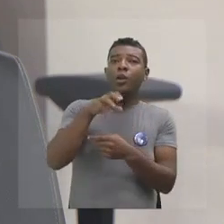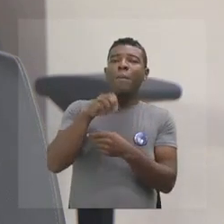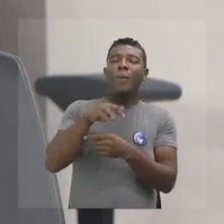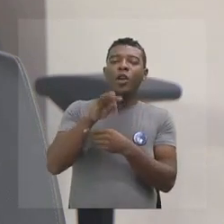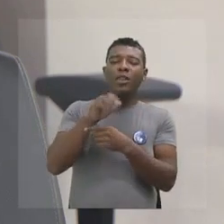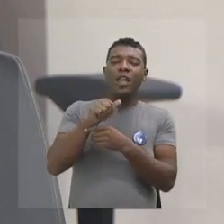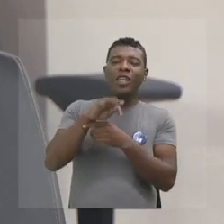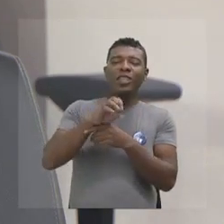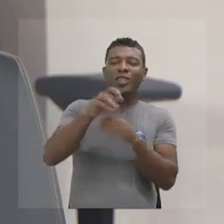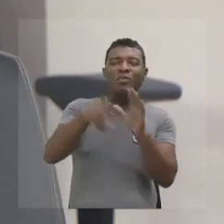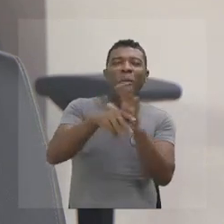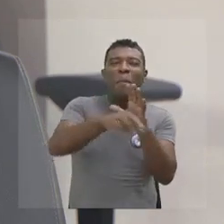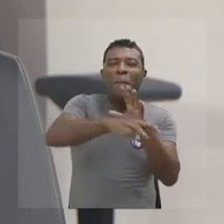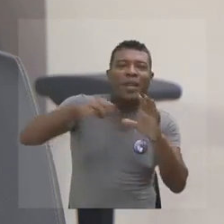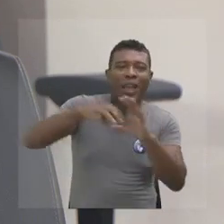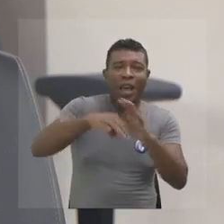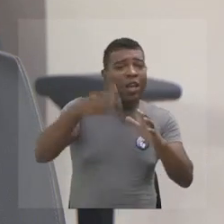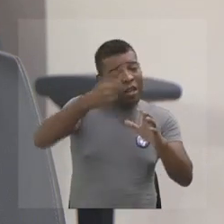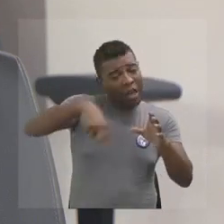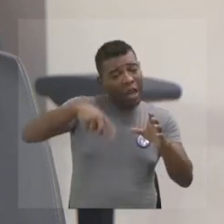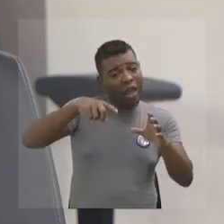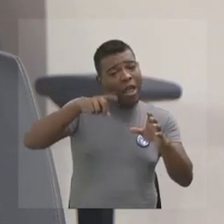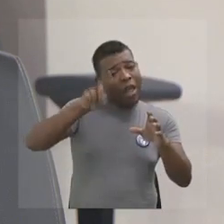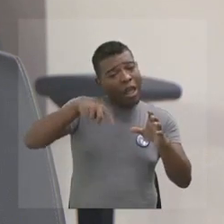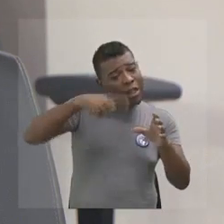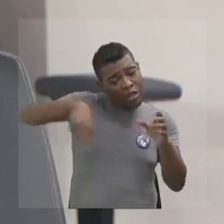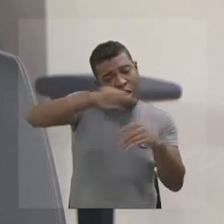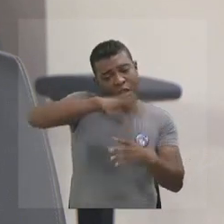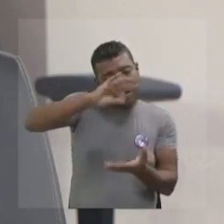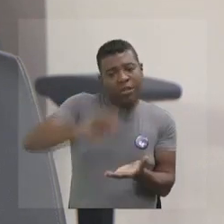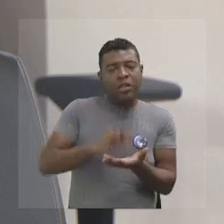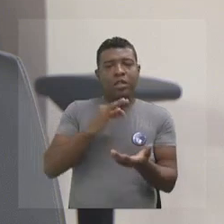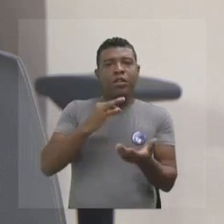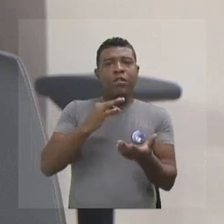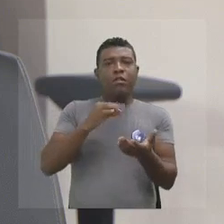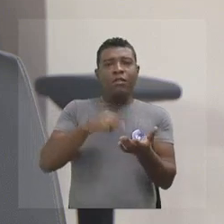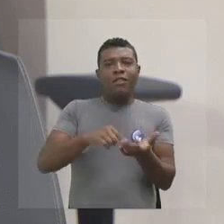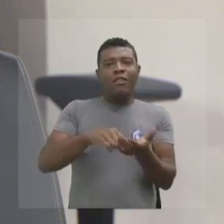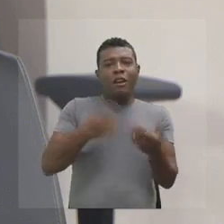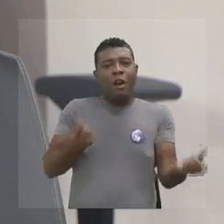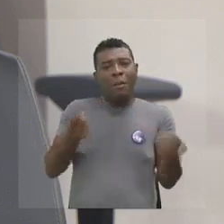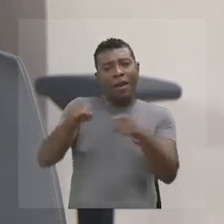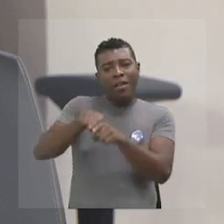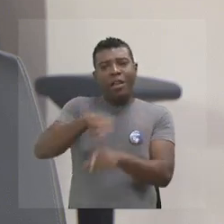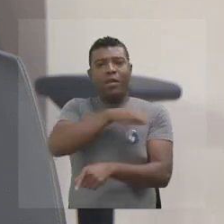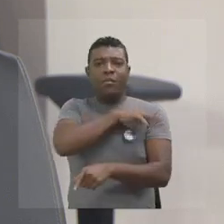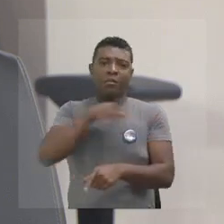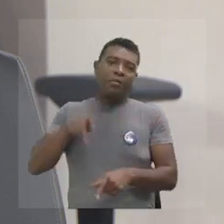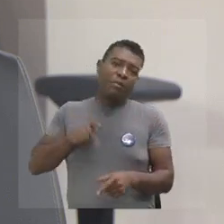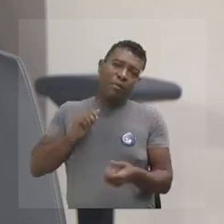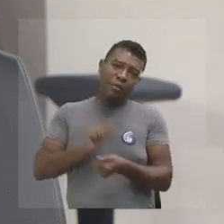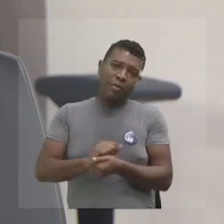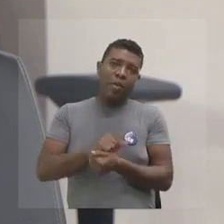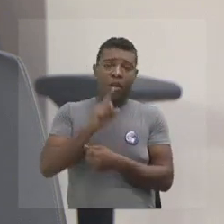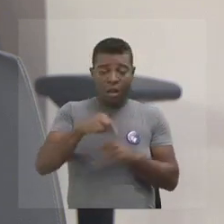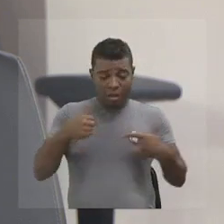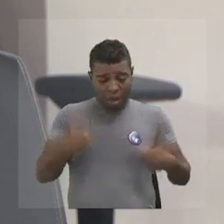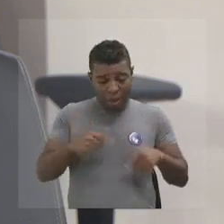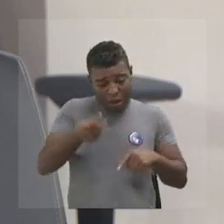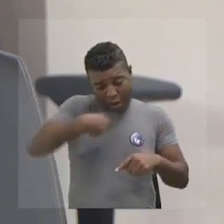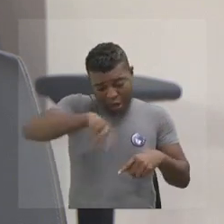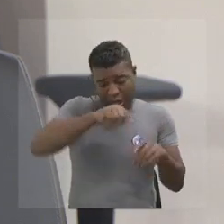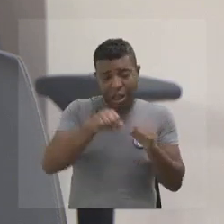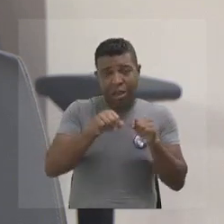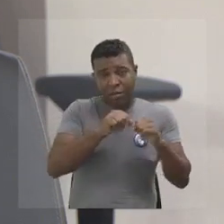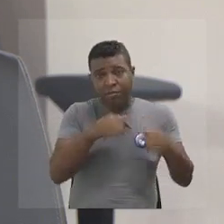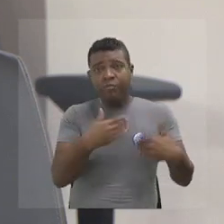ajustamento Conduta que nós assinamos com todas as empresas em parceria com o Ministério Público Então esse é um trabalho né que a gente tem desenvolvido e por